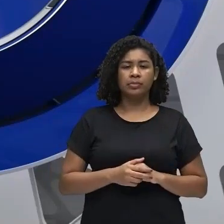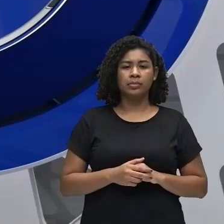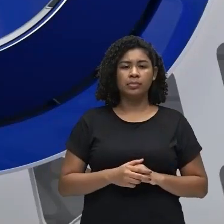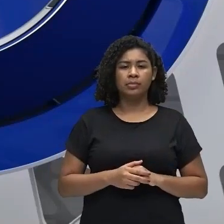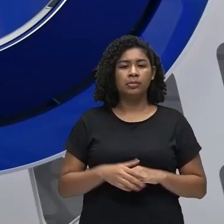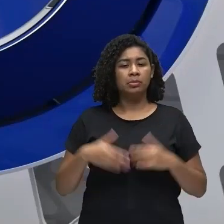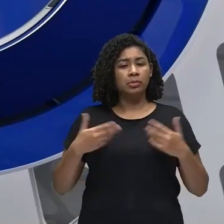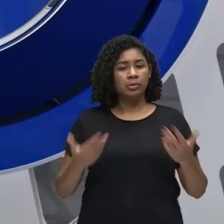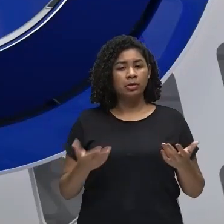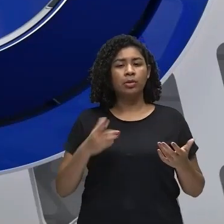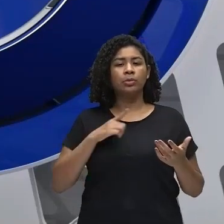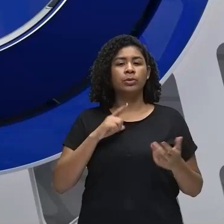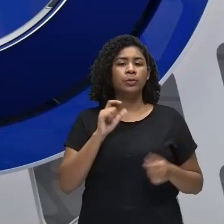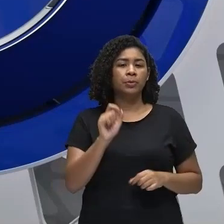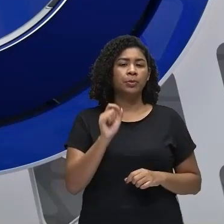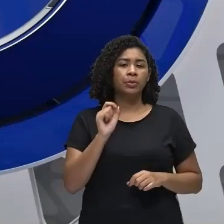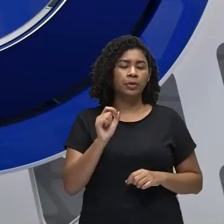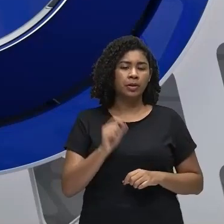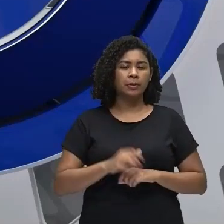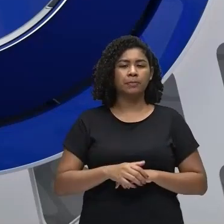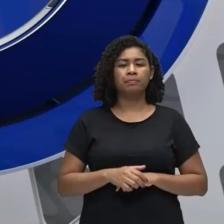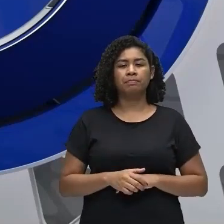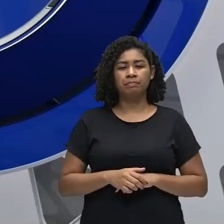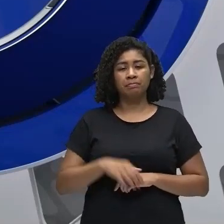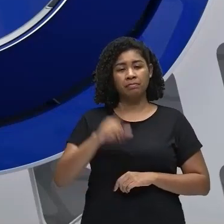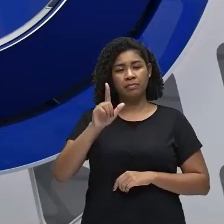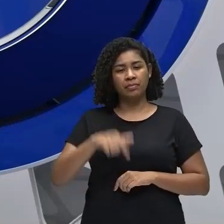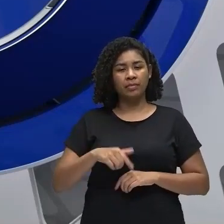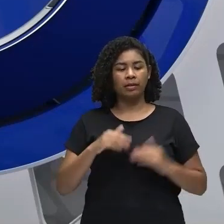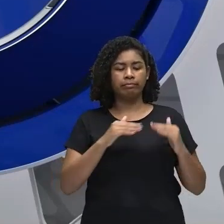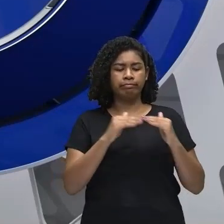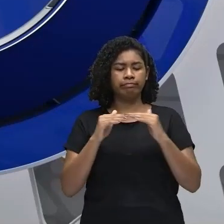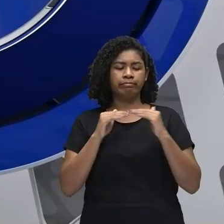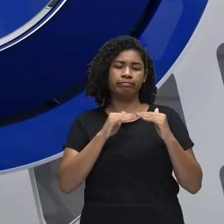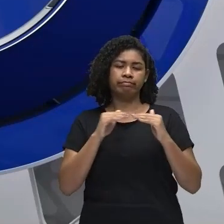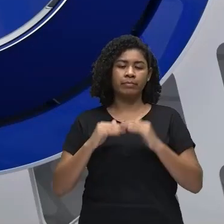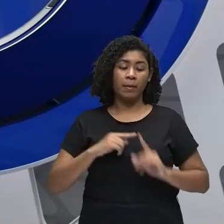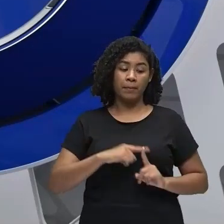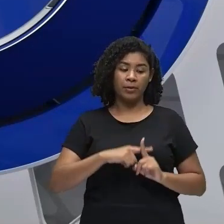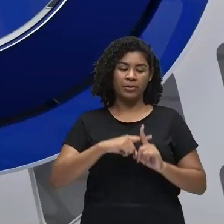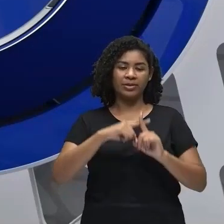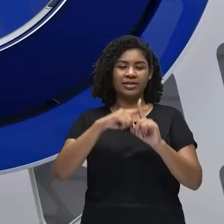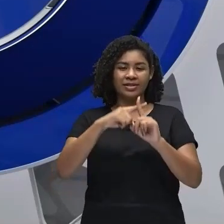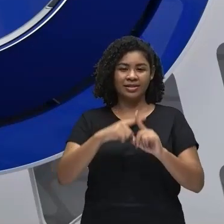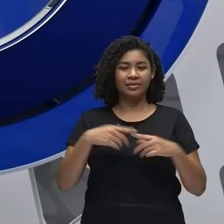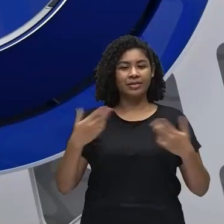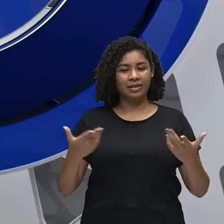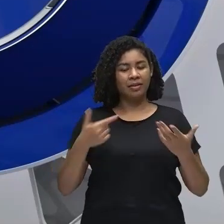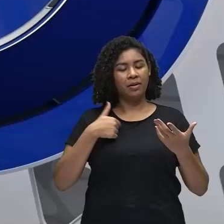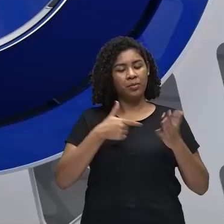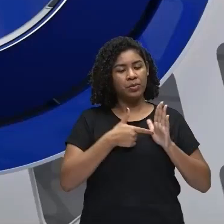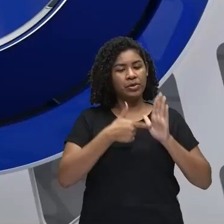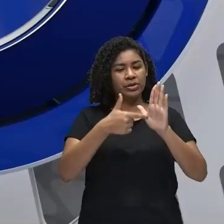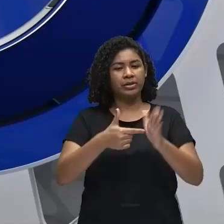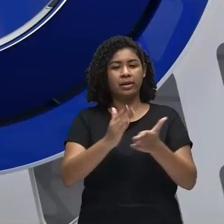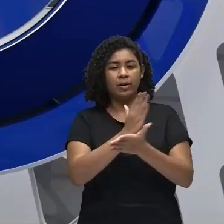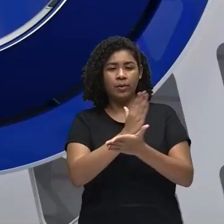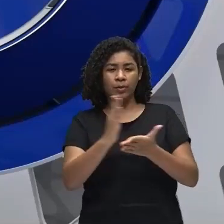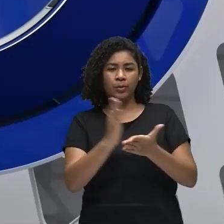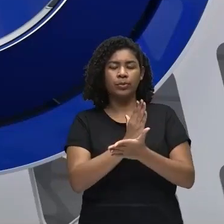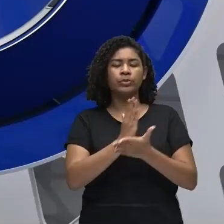a gente tem aí relações harmônicas. E nós conhecemos alguns tipos, né,